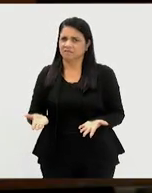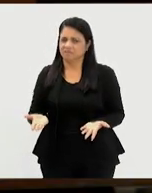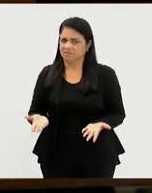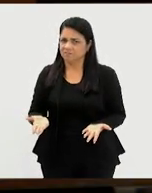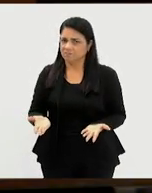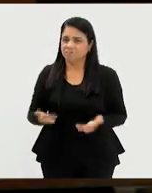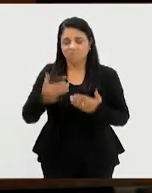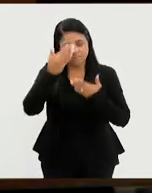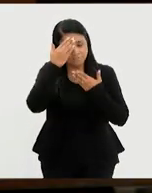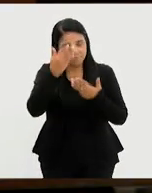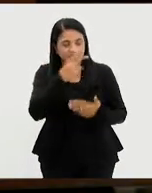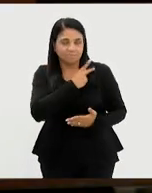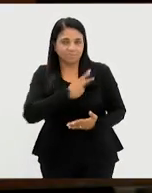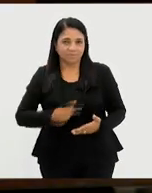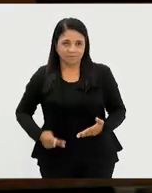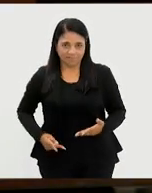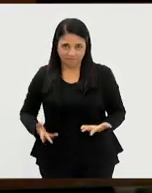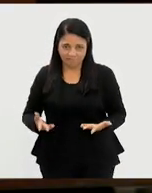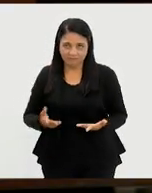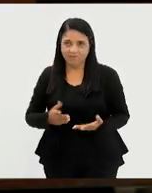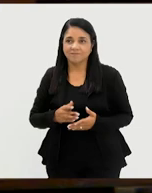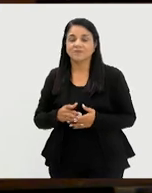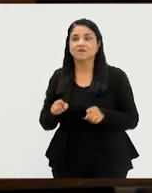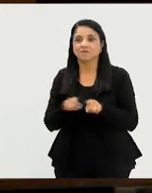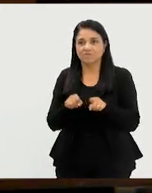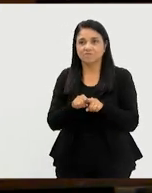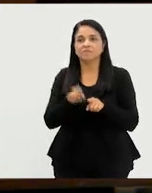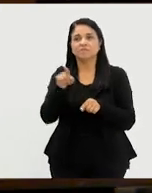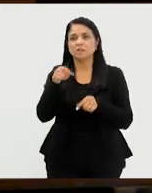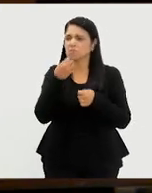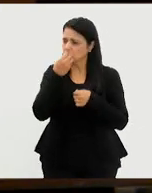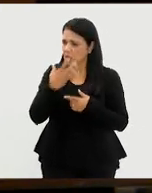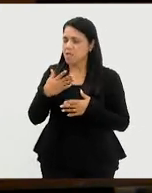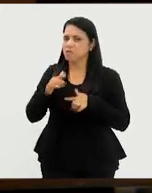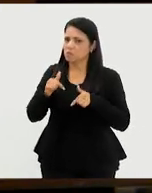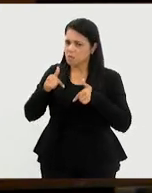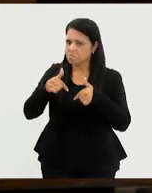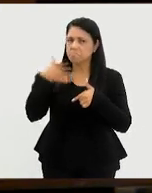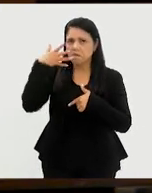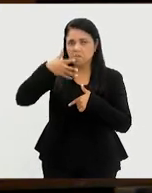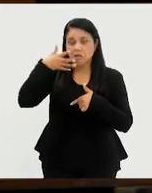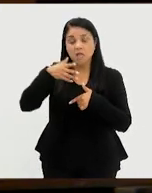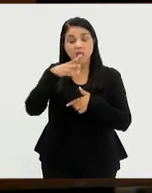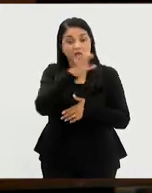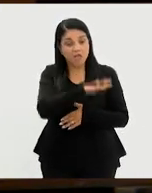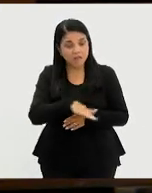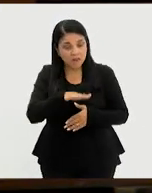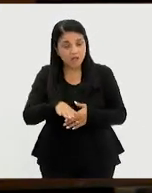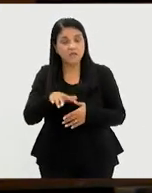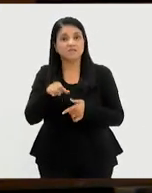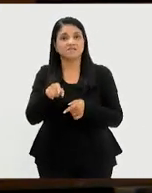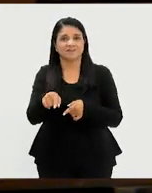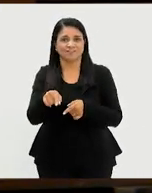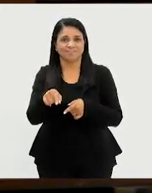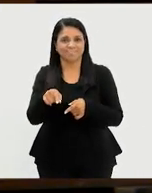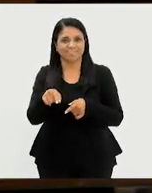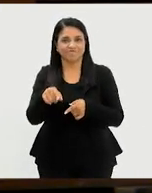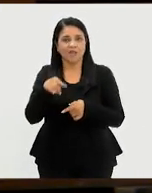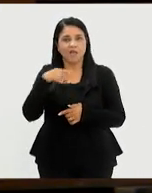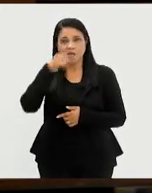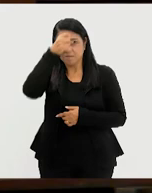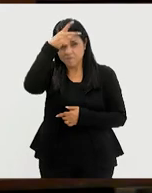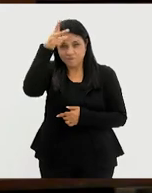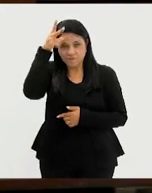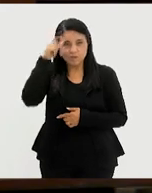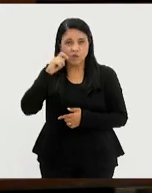Deputado Parabéns pela colocação de vossa excelência que trata-se de crianças e assim que o prefeito Eduardo paz o seu secretário Renan Ferreirinha